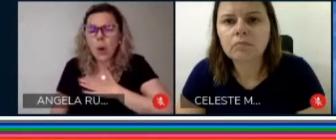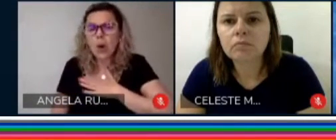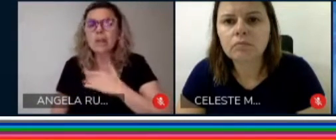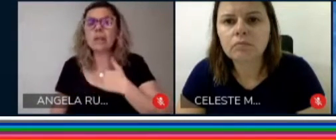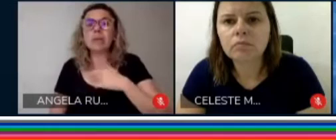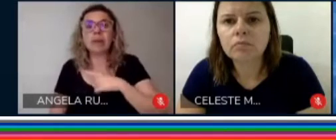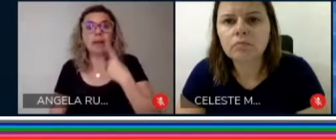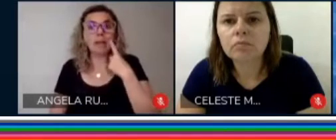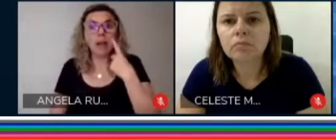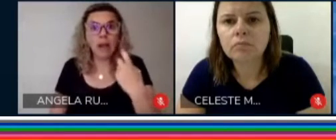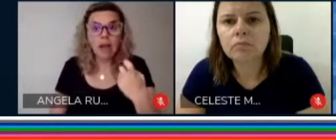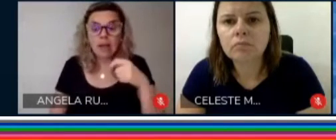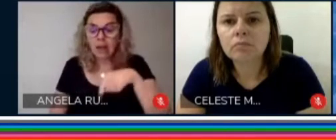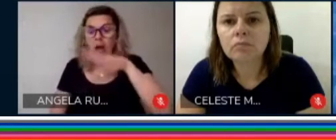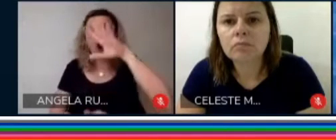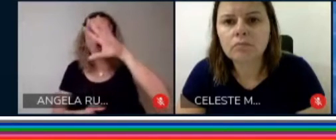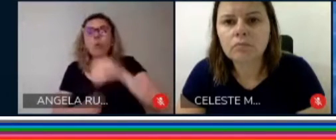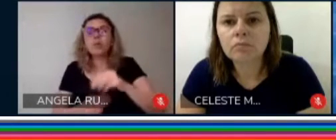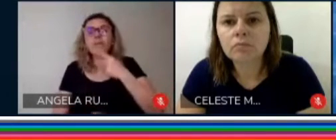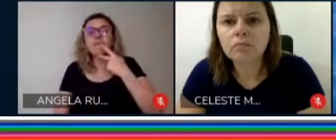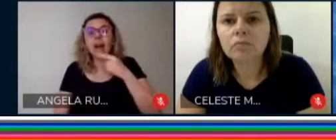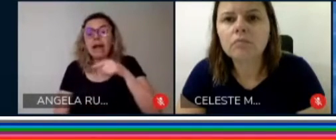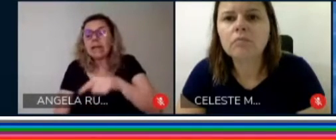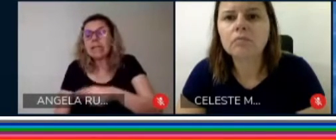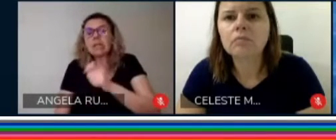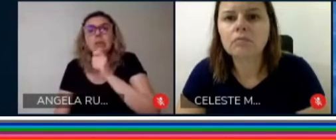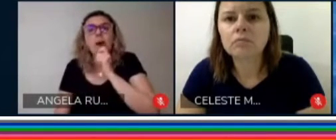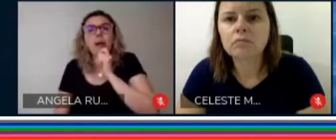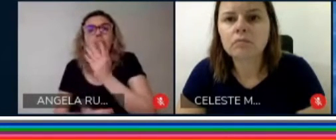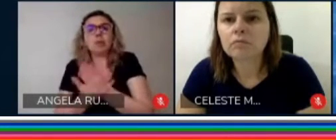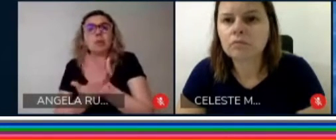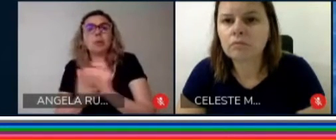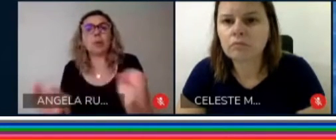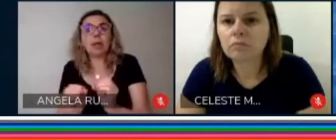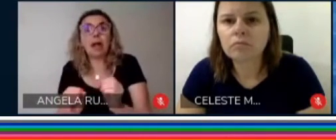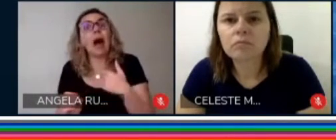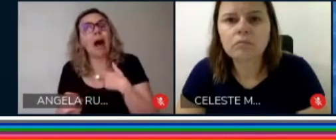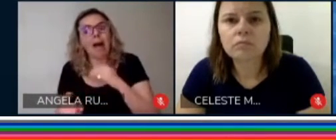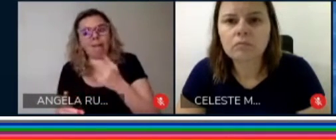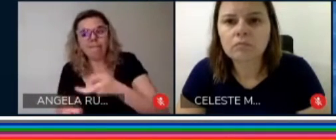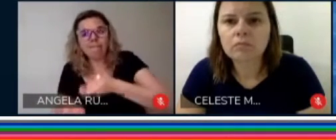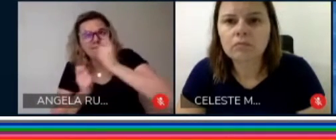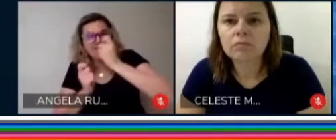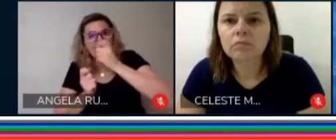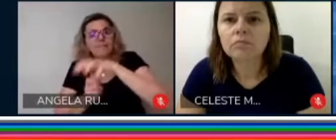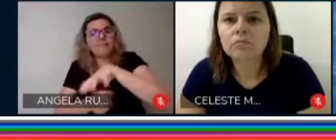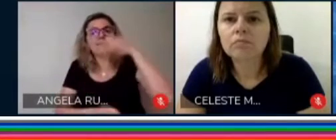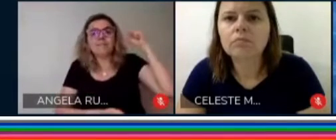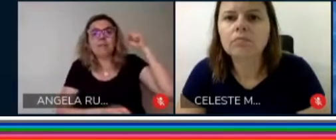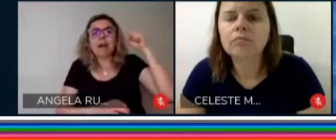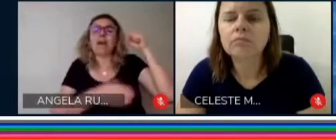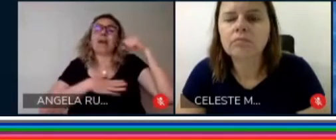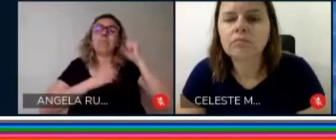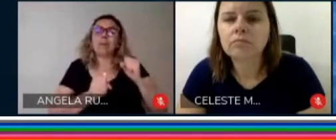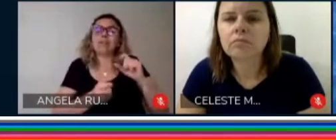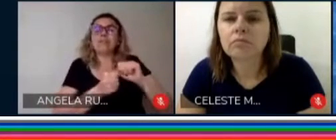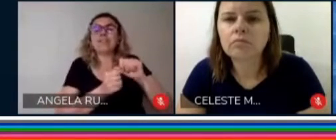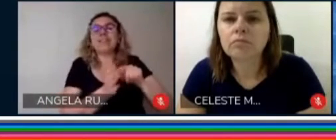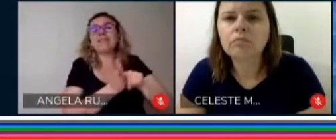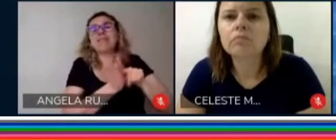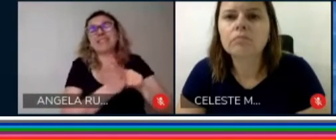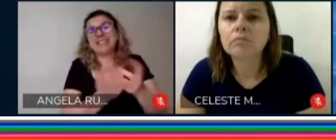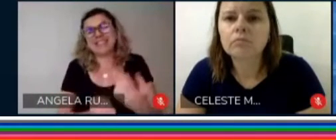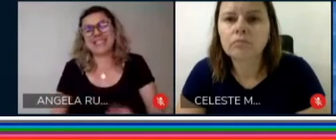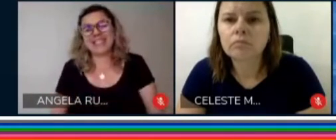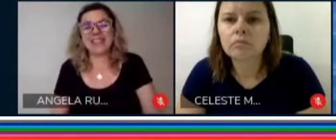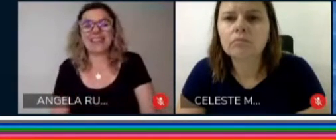pessoa deixa um gancho e diz, isso aqui ainda não foi estudado. E aí você pode pescar e dizer, tá aí, é isso aí que talvez eu vá